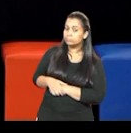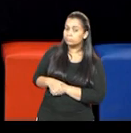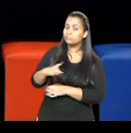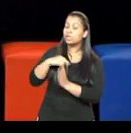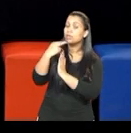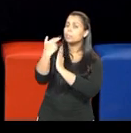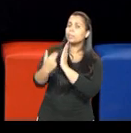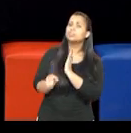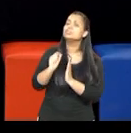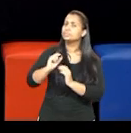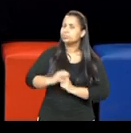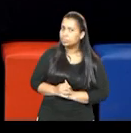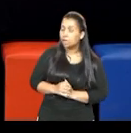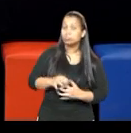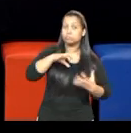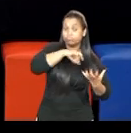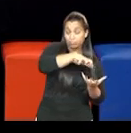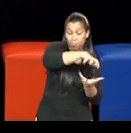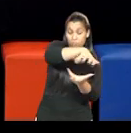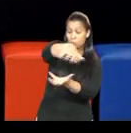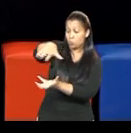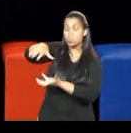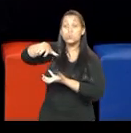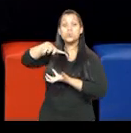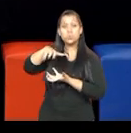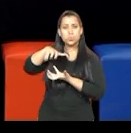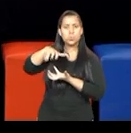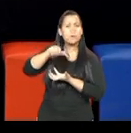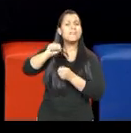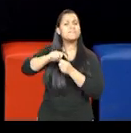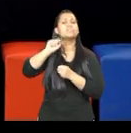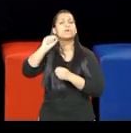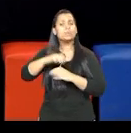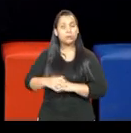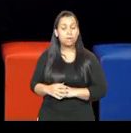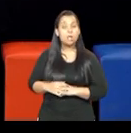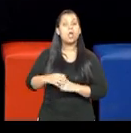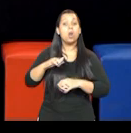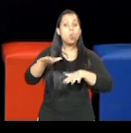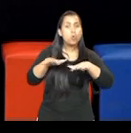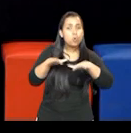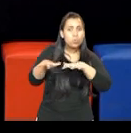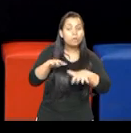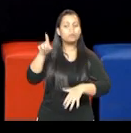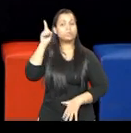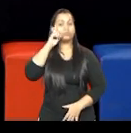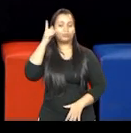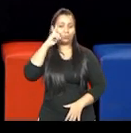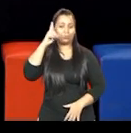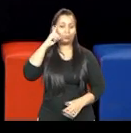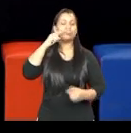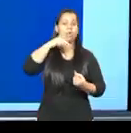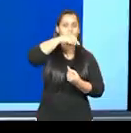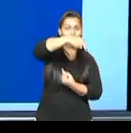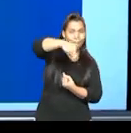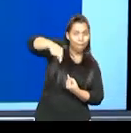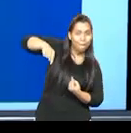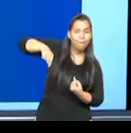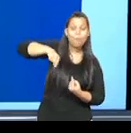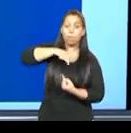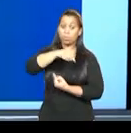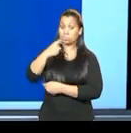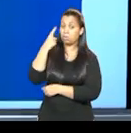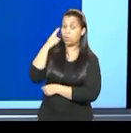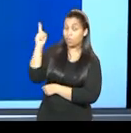imagem de quem? Do nosso planeta Terra. E ele está fazendo um movimento que ele faz diariamente, um movimento de rotação. Pode